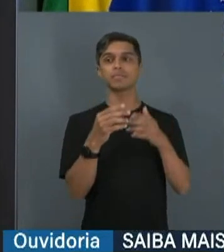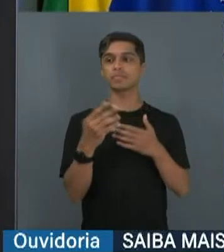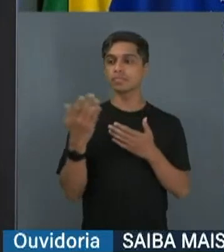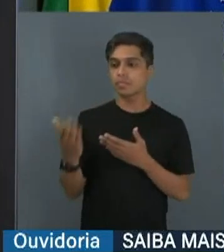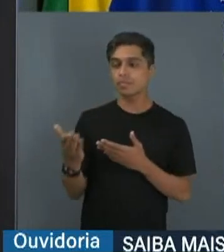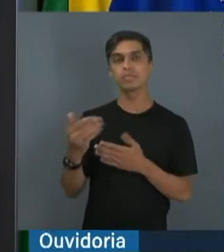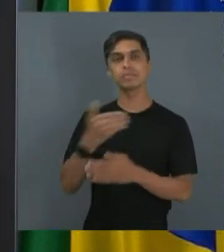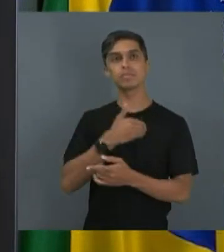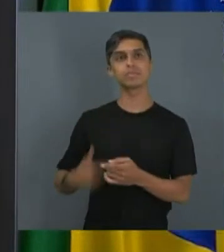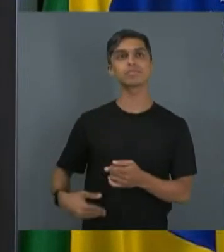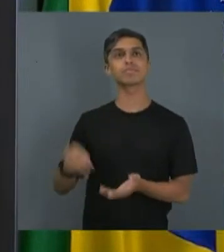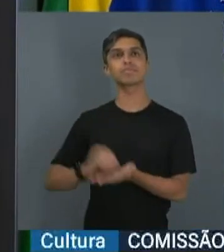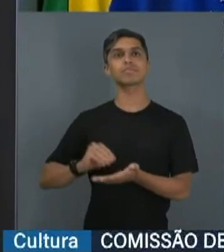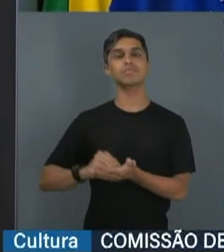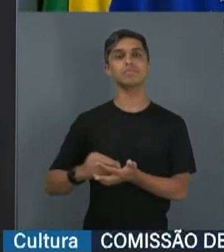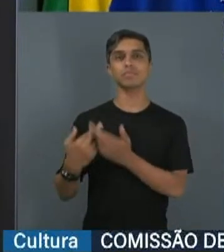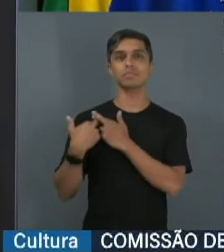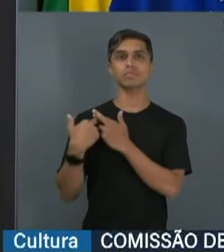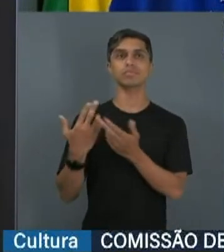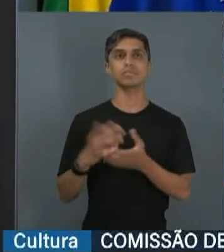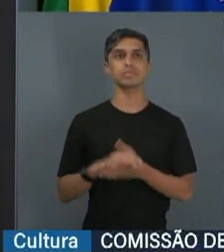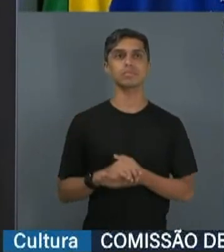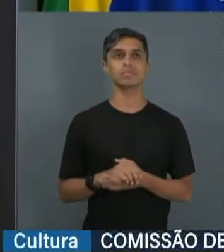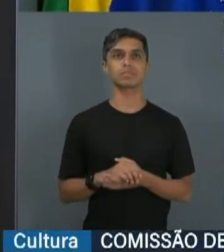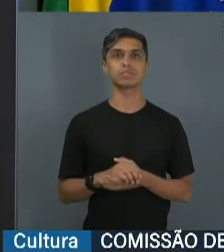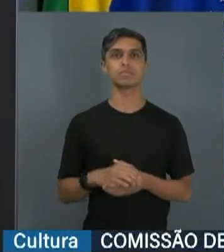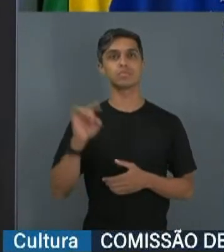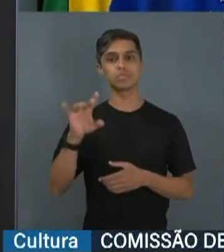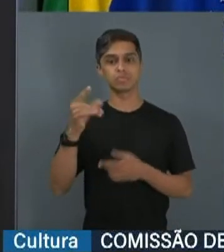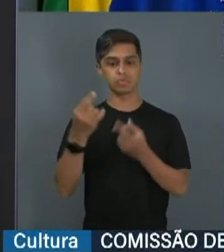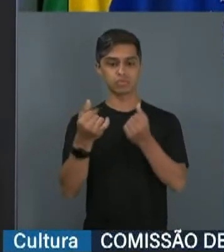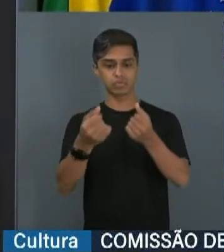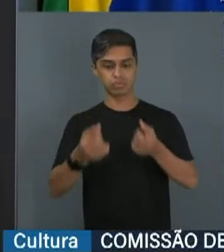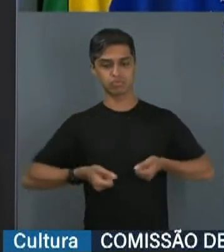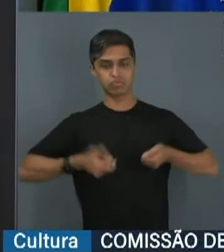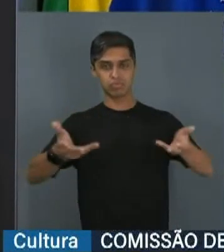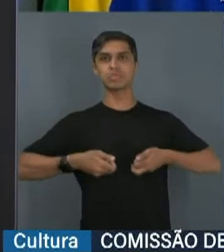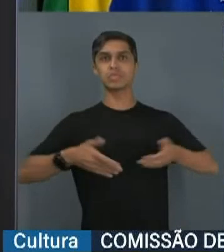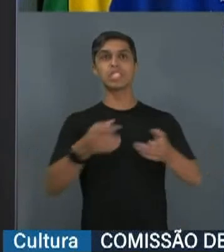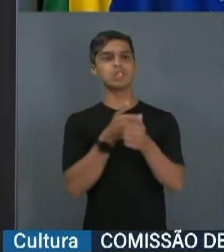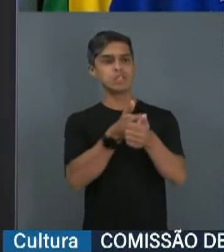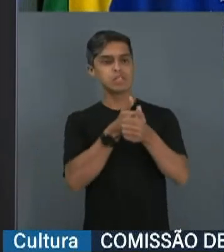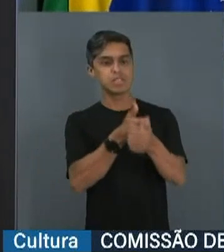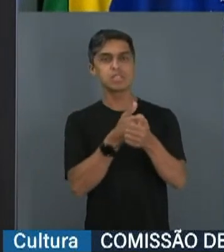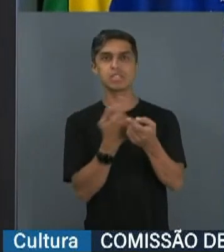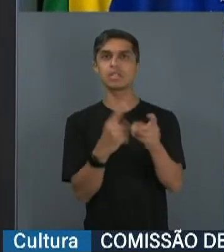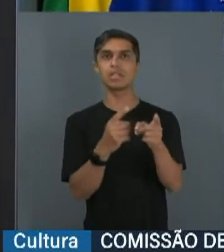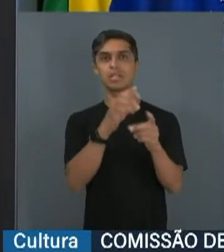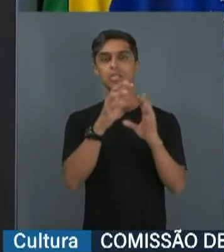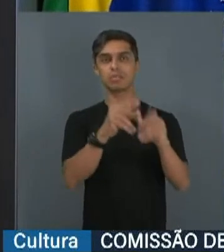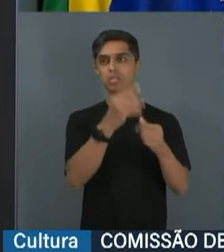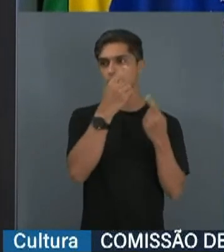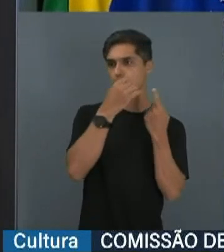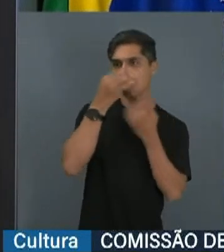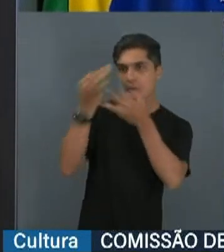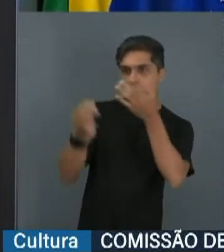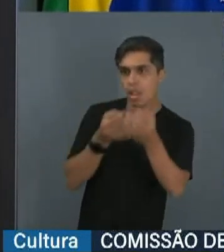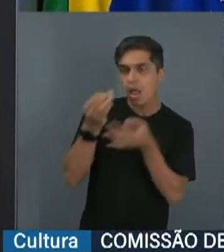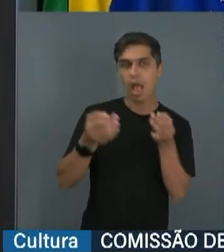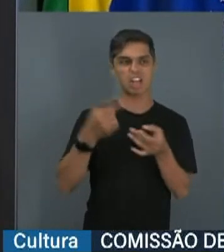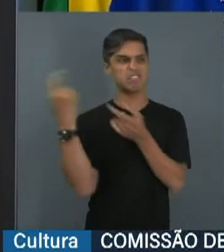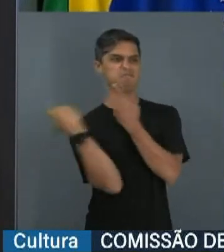governo irresponsável fiscalmente, que só pensa em gastar e perseguir quem os critica, porque não aceita,